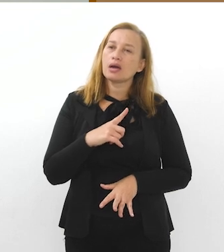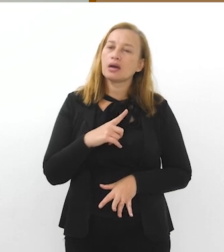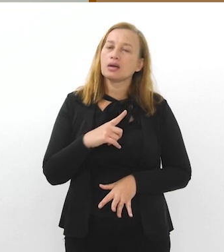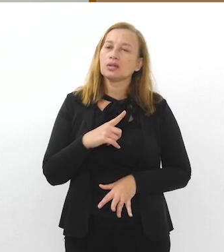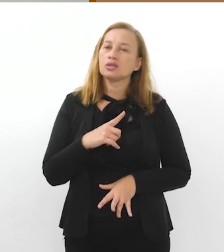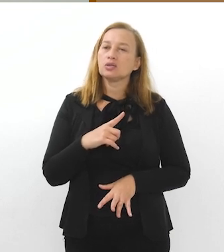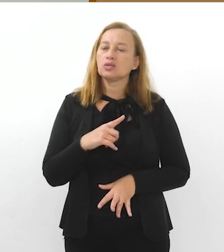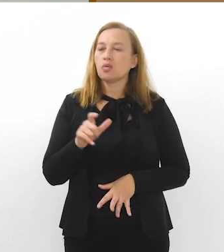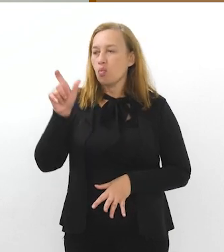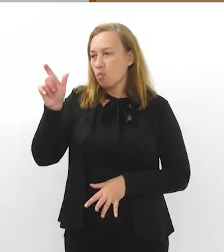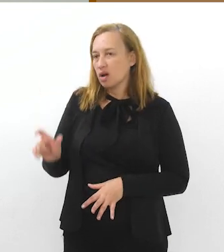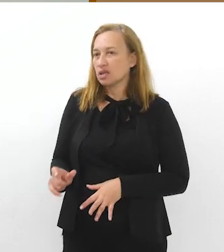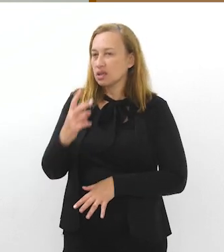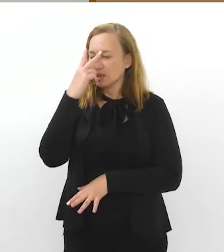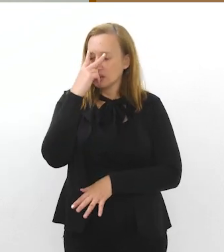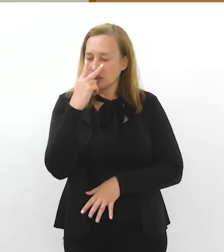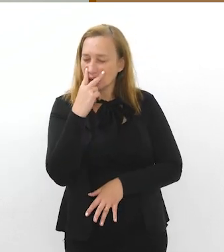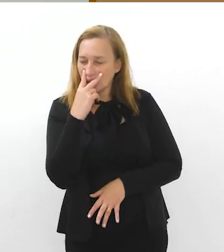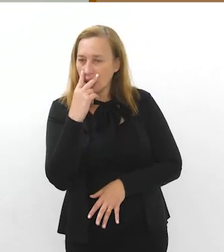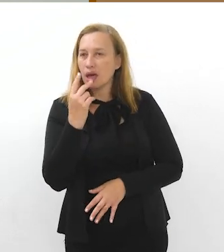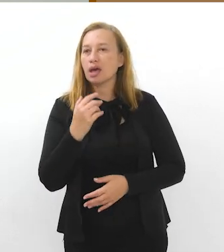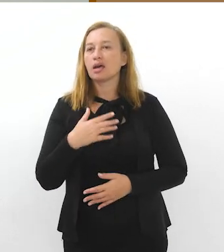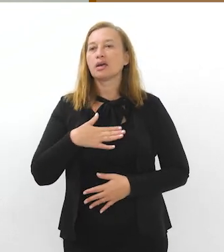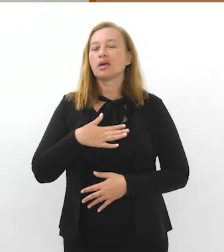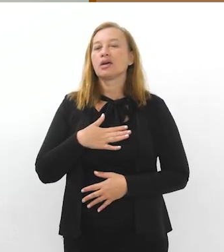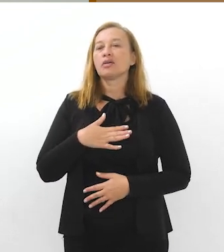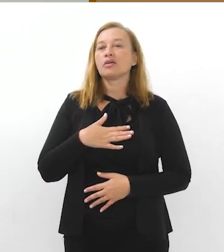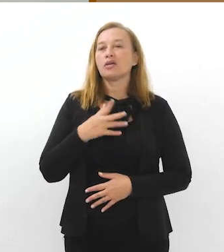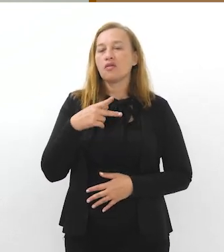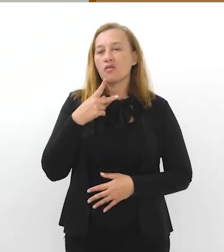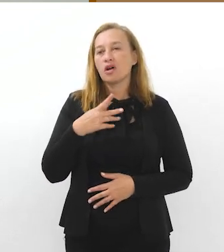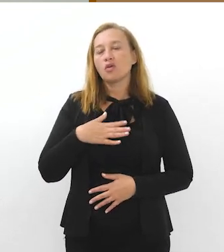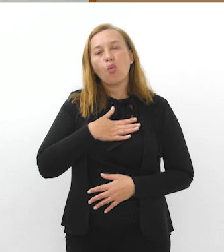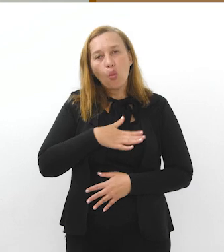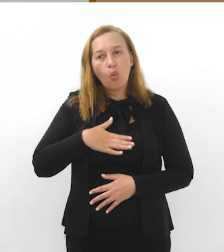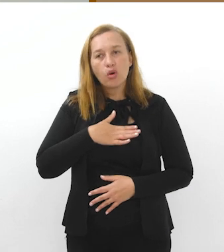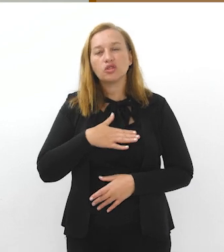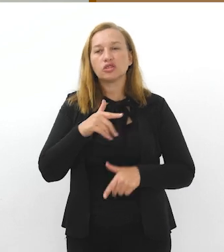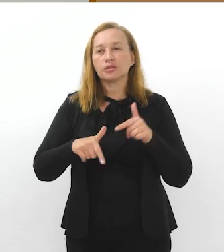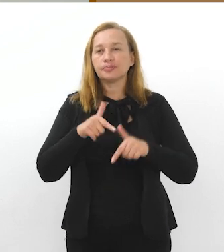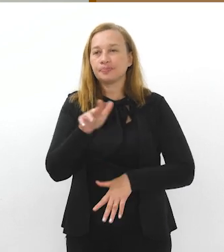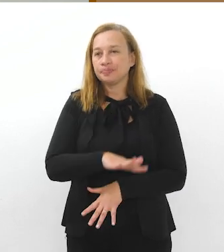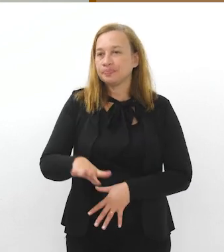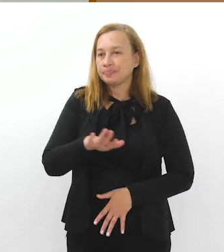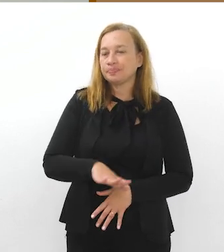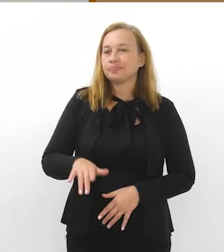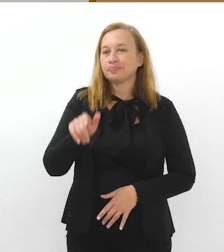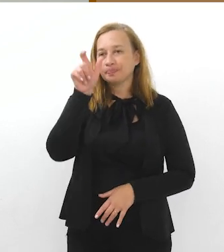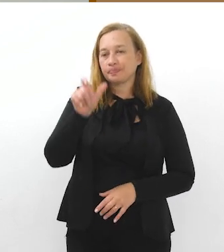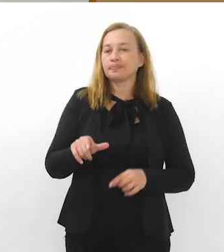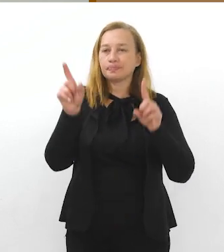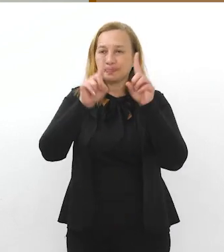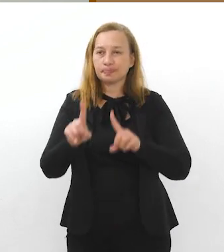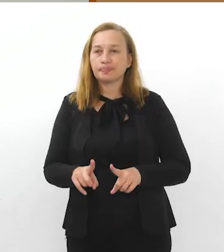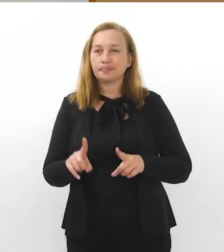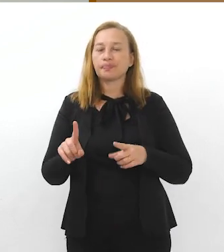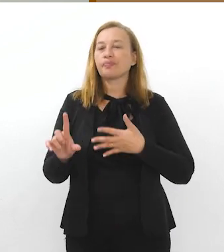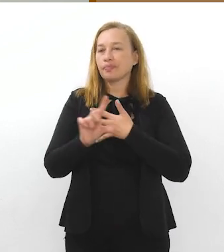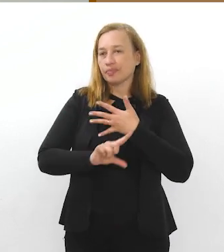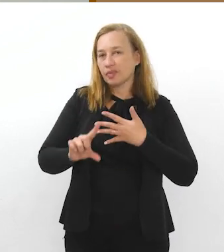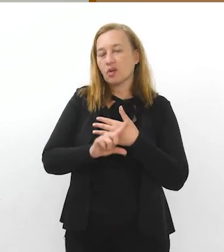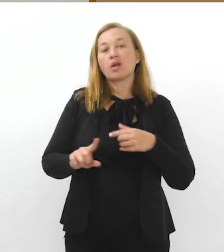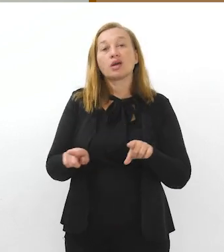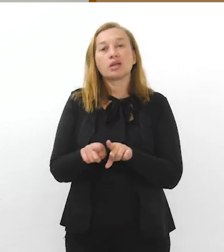uma artista cega, então eu brinco muito assim que eu gosto de trabalhar com criança com deficiência na